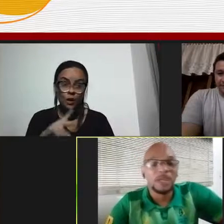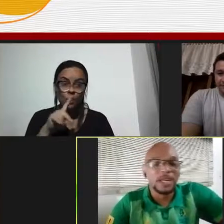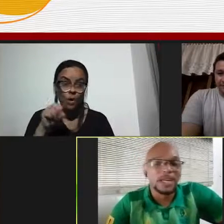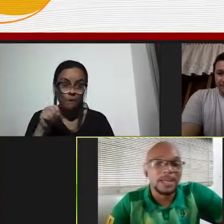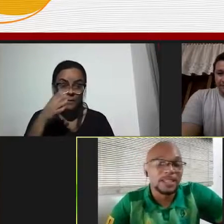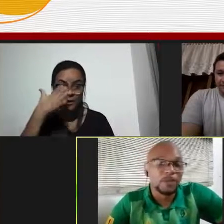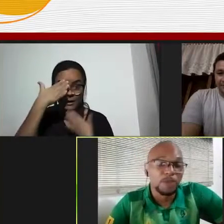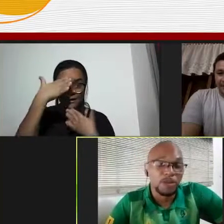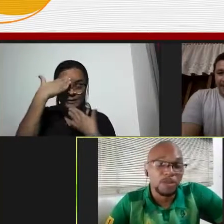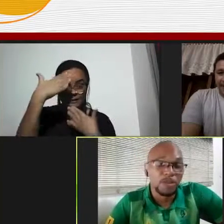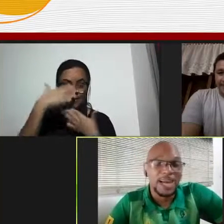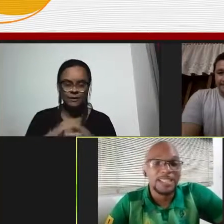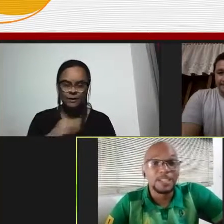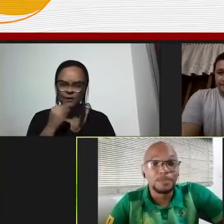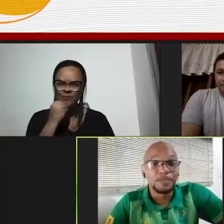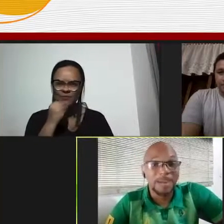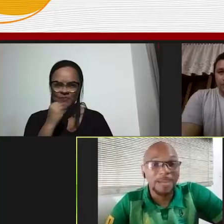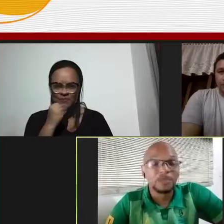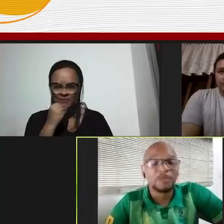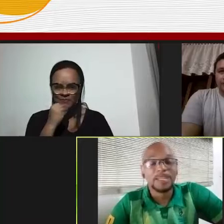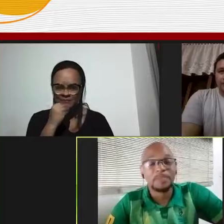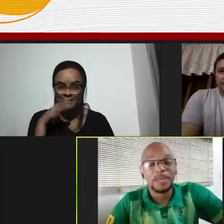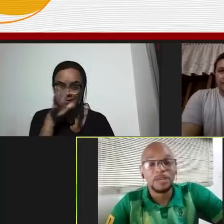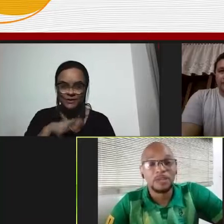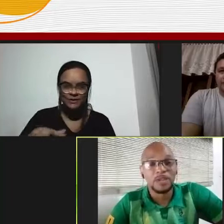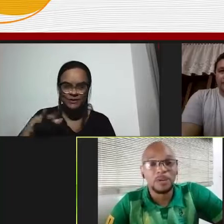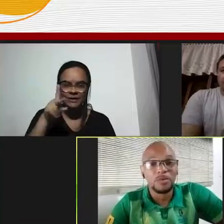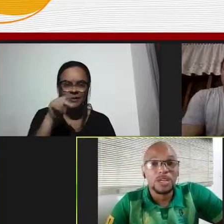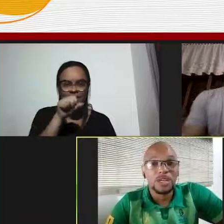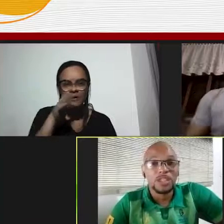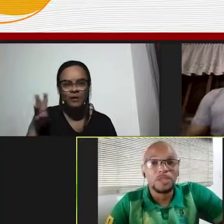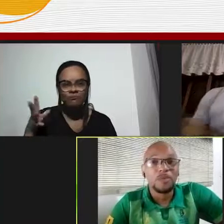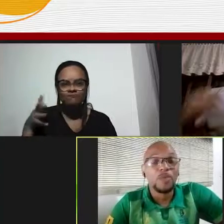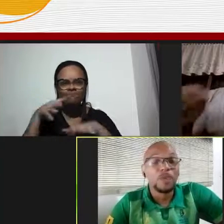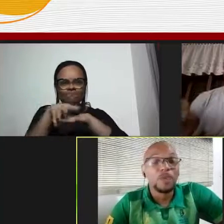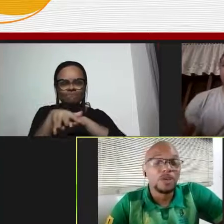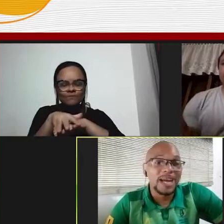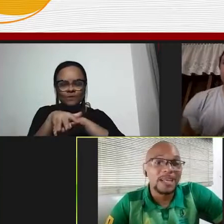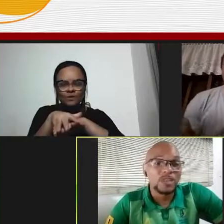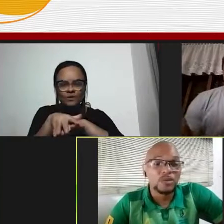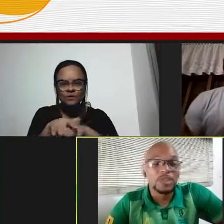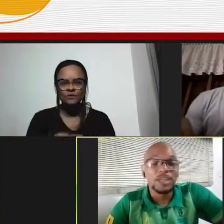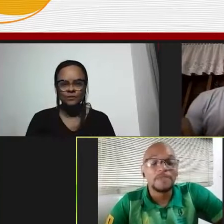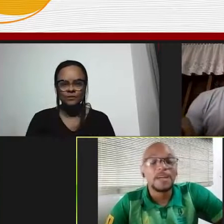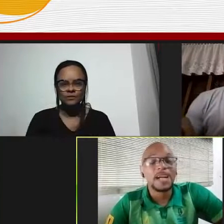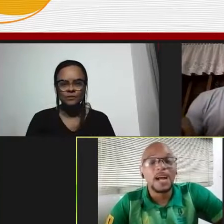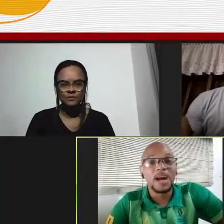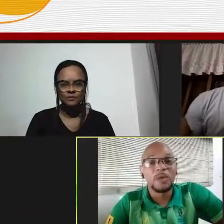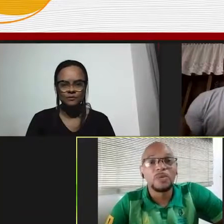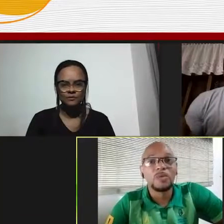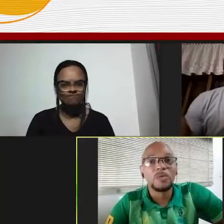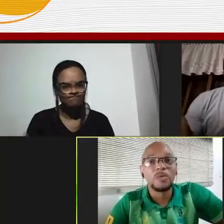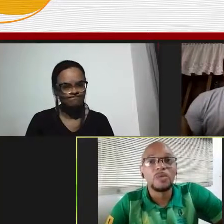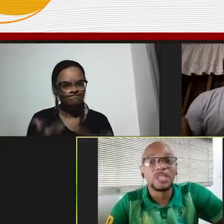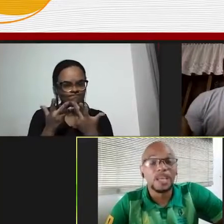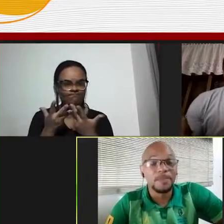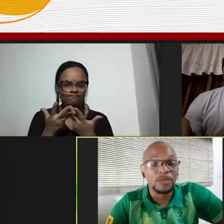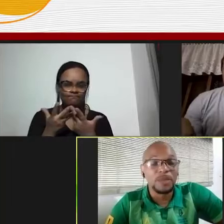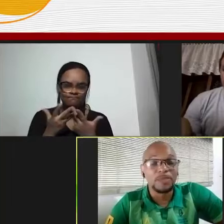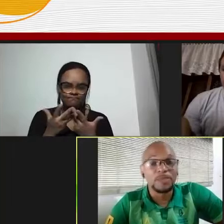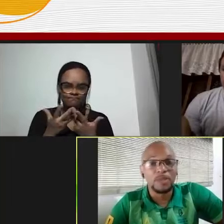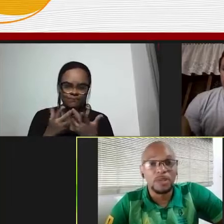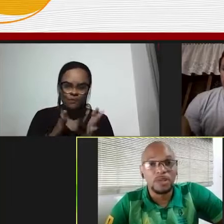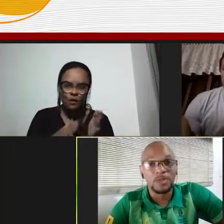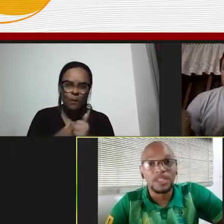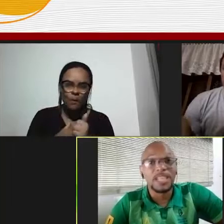mesmo essa oportunidade, esse espaço do PSB Inclusão, de proporcionar isso, de levantar o segmento